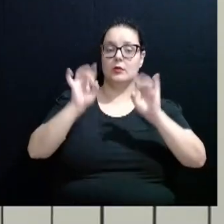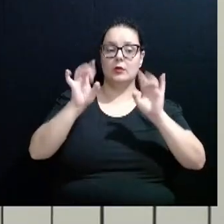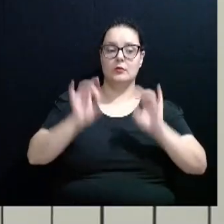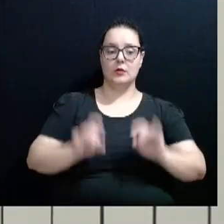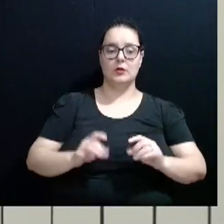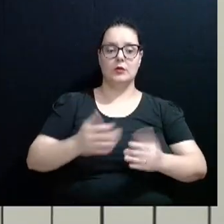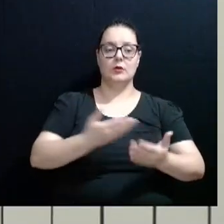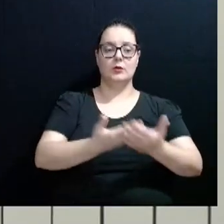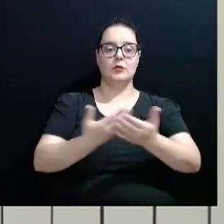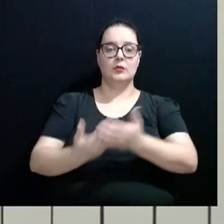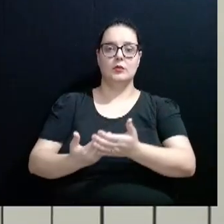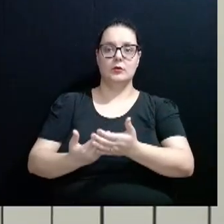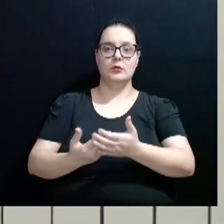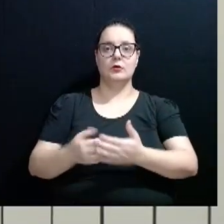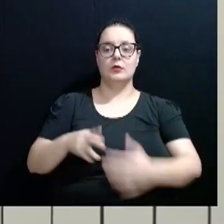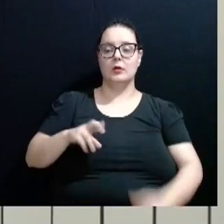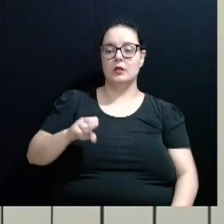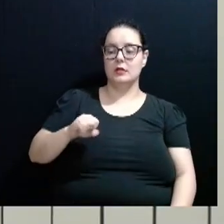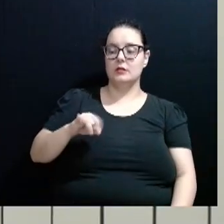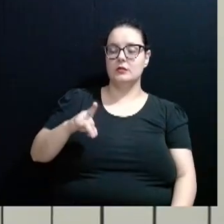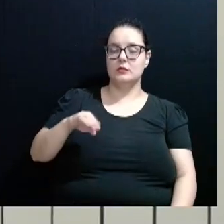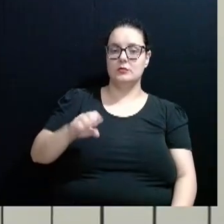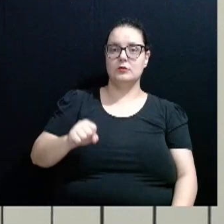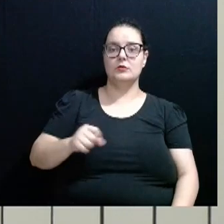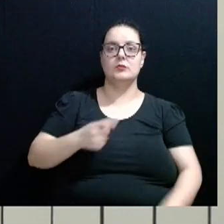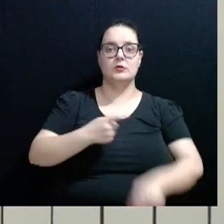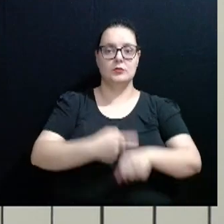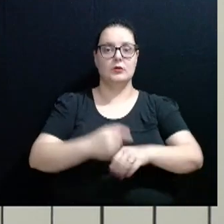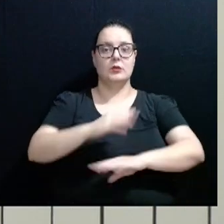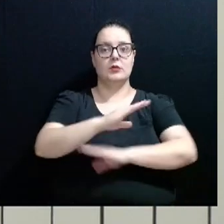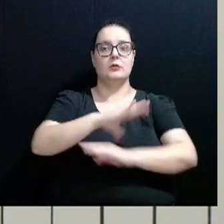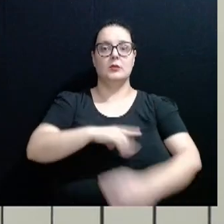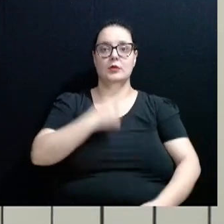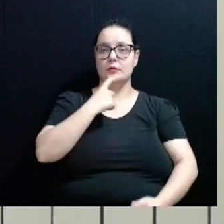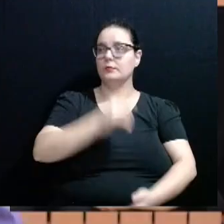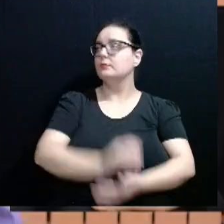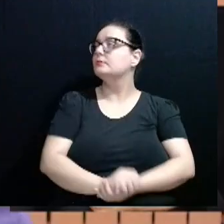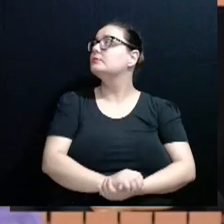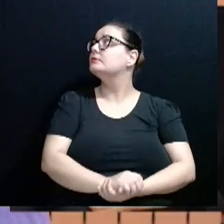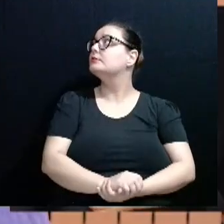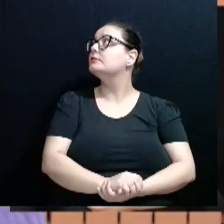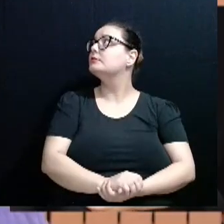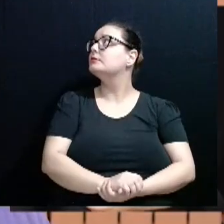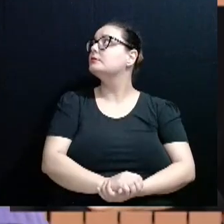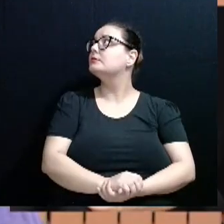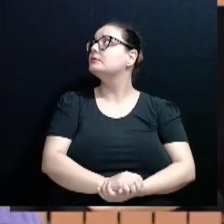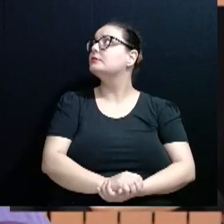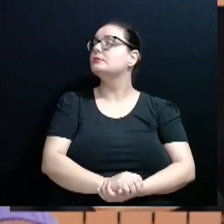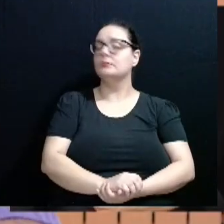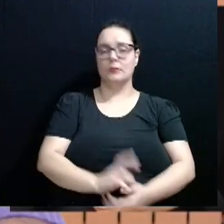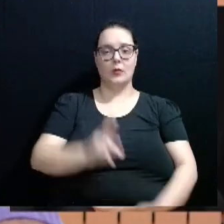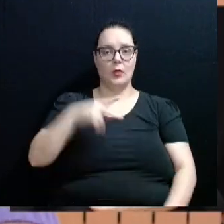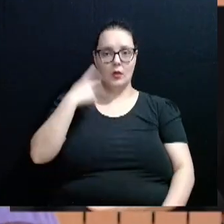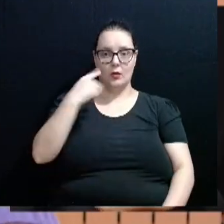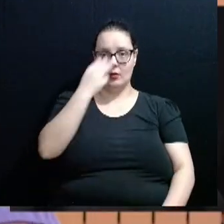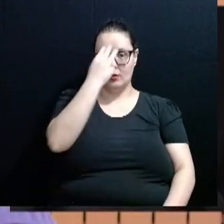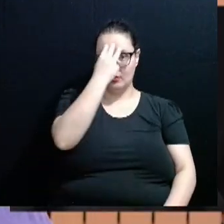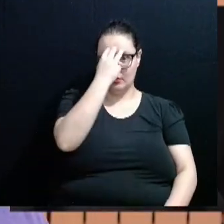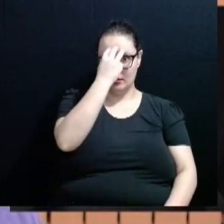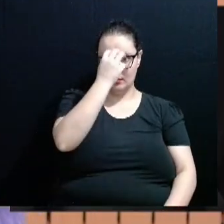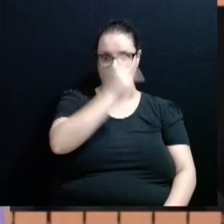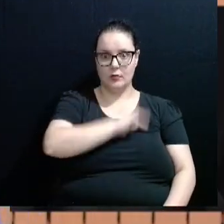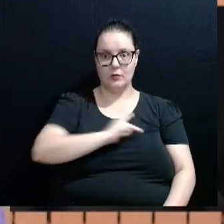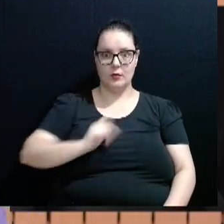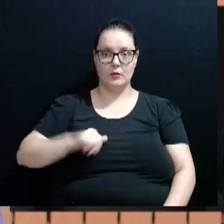Resíduos Sólidos da Câmara Municipal de Campinas. O vereador Wagner Romão presidiu mais uma reunião da